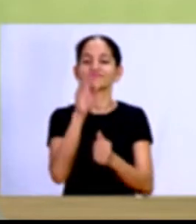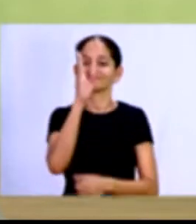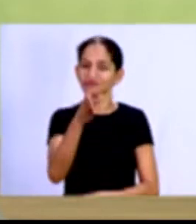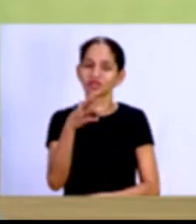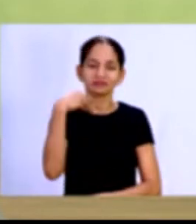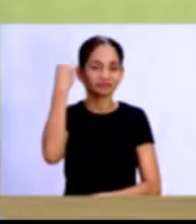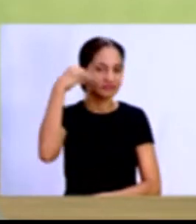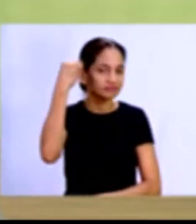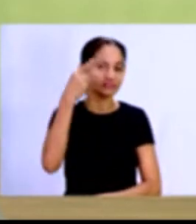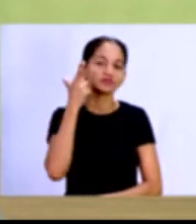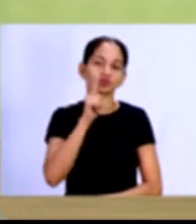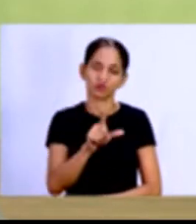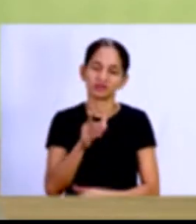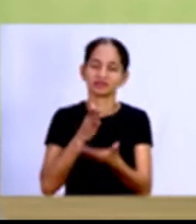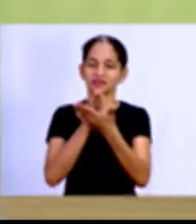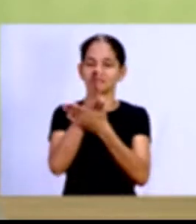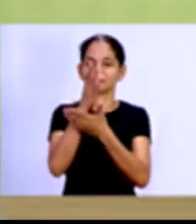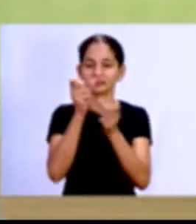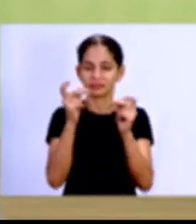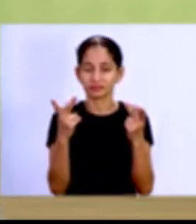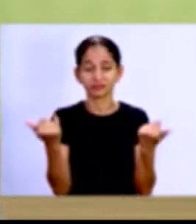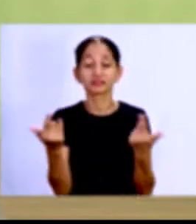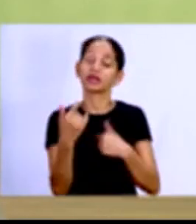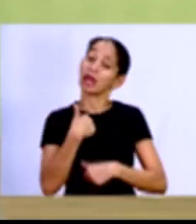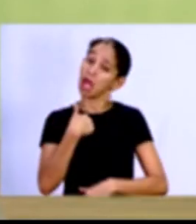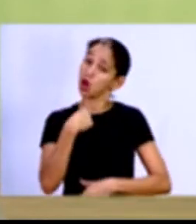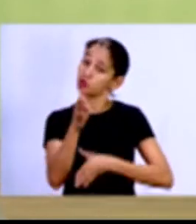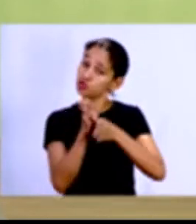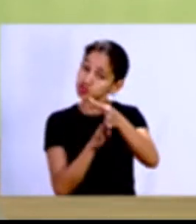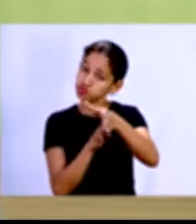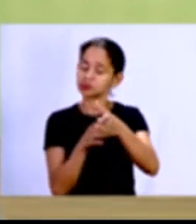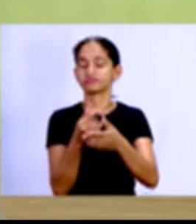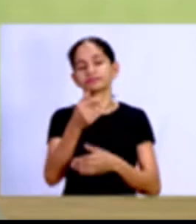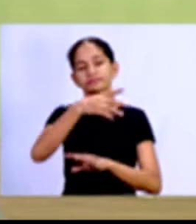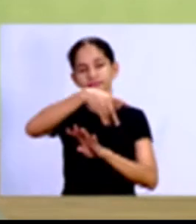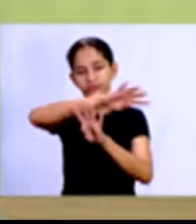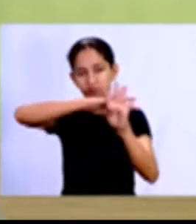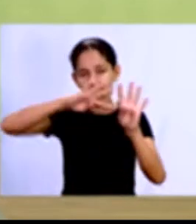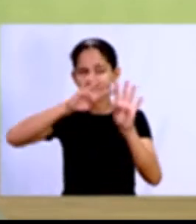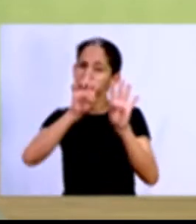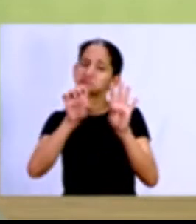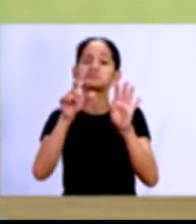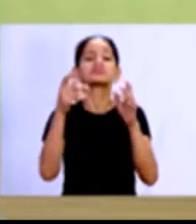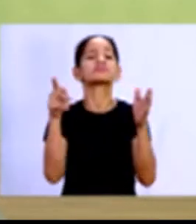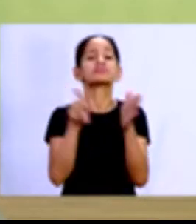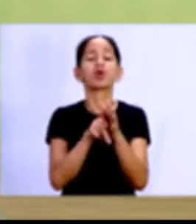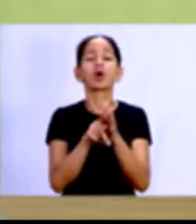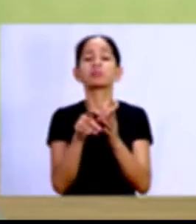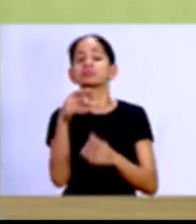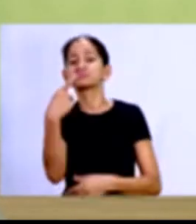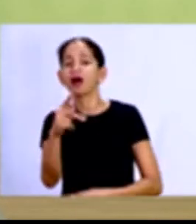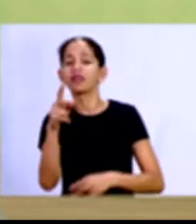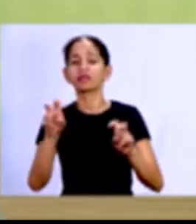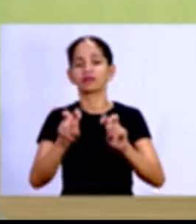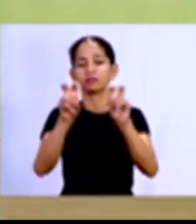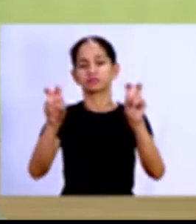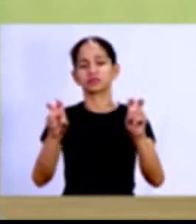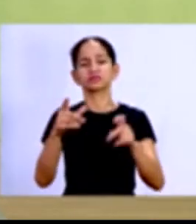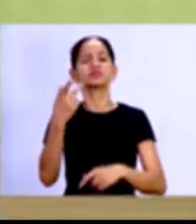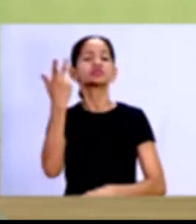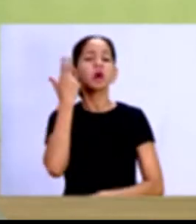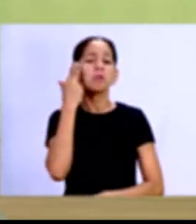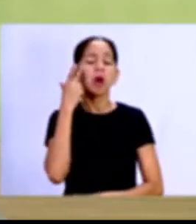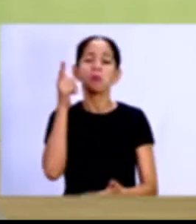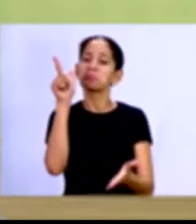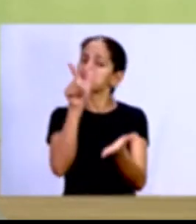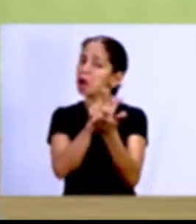E dar conta. Então, assim, sugestão, né? Construa uma planilha eletrônica, ou um smartphone, ou uma folha de caderno. Antigamente, muita gente